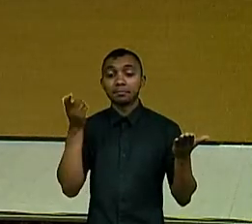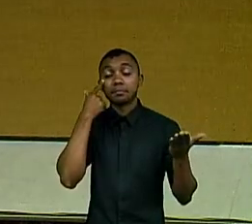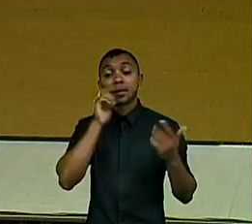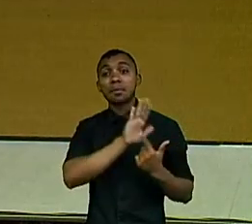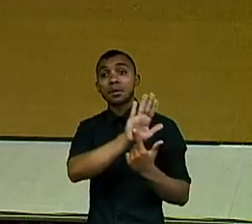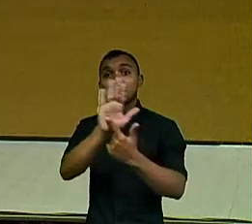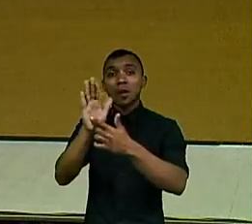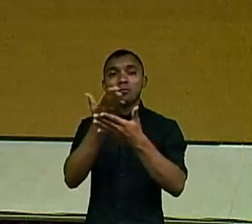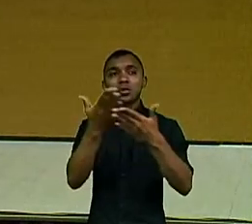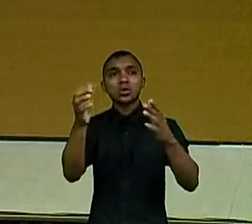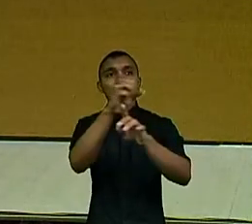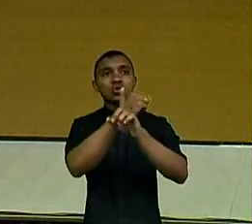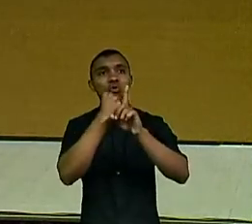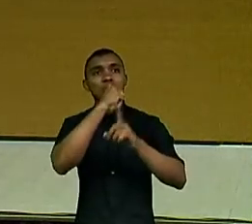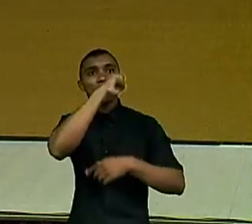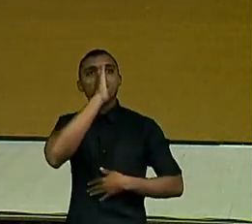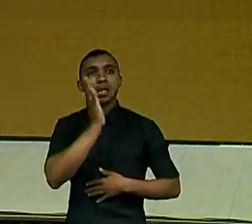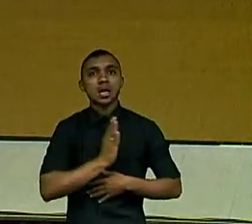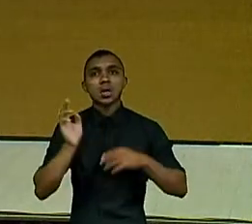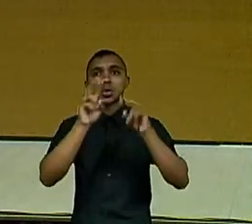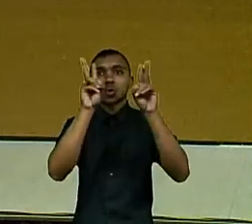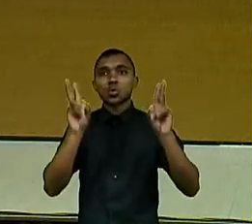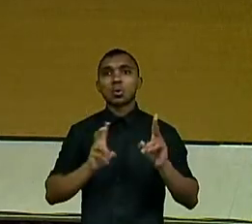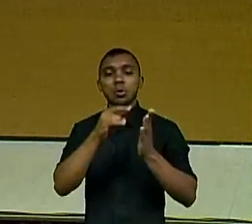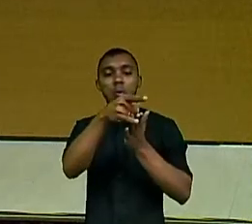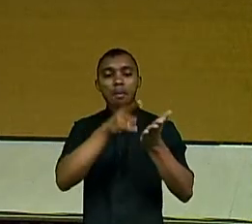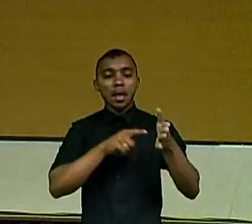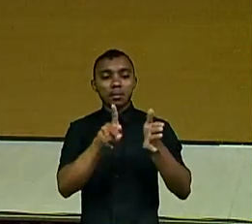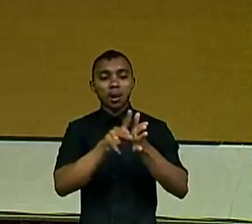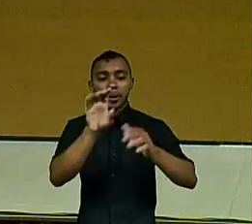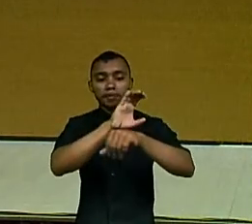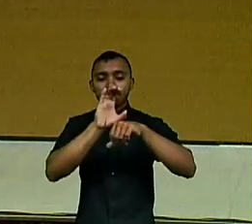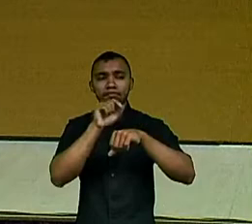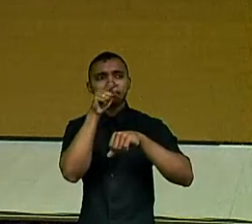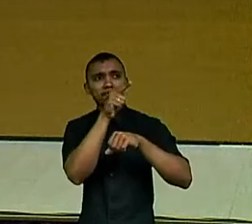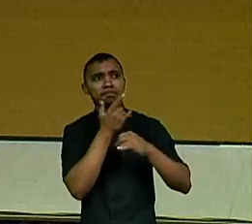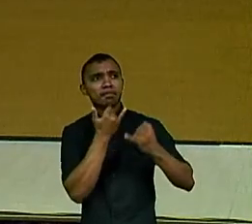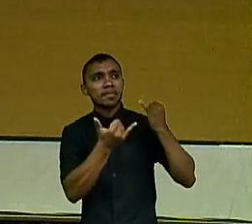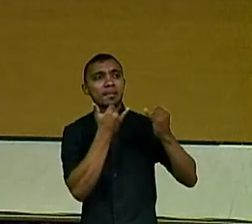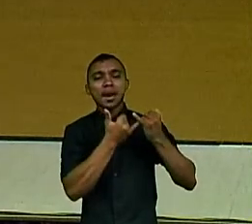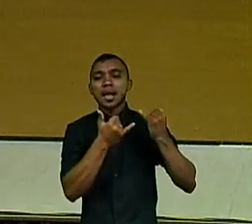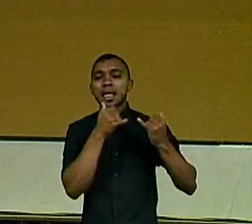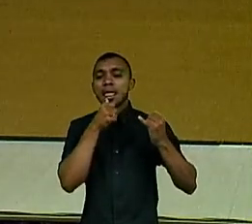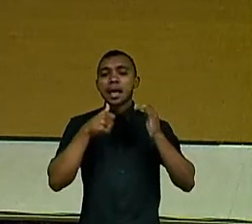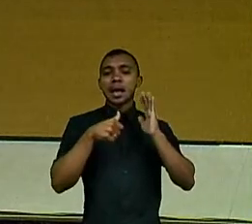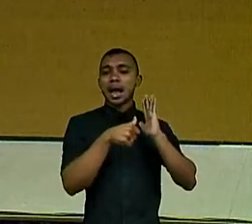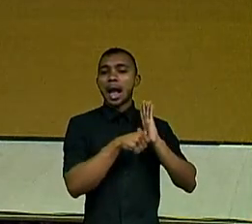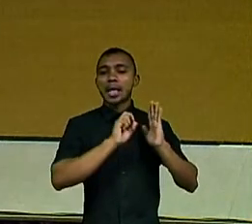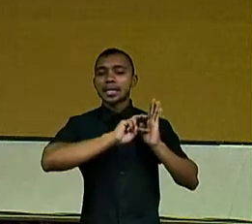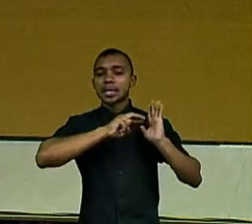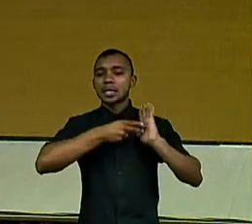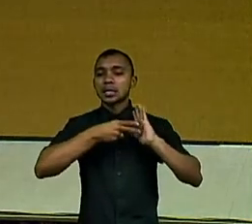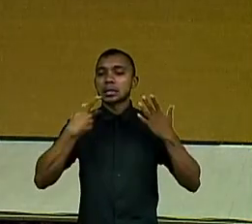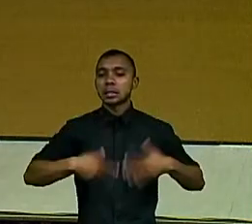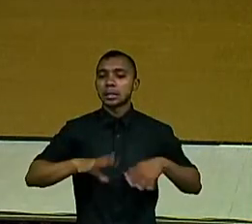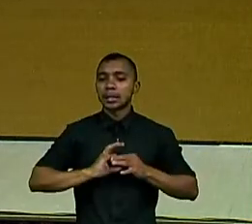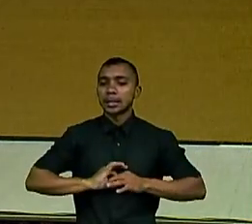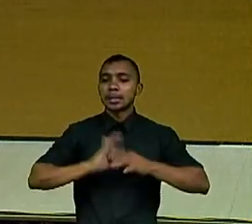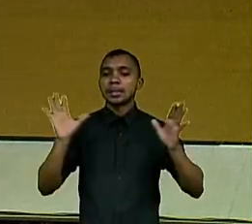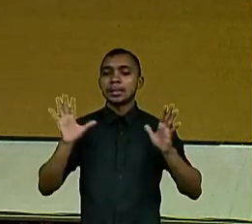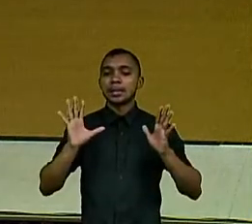a sociedade brasileira essa constituição era uma espécie de carta de libertação era uma espécie